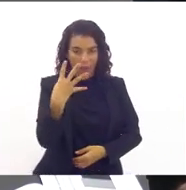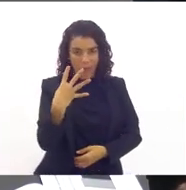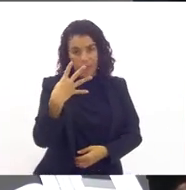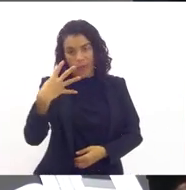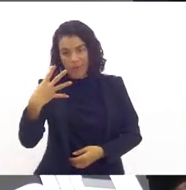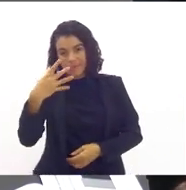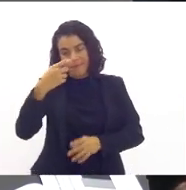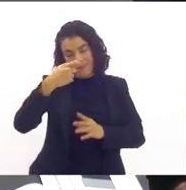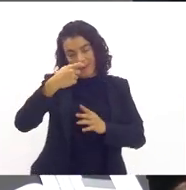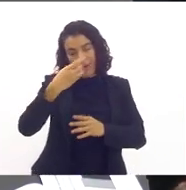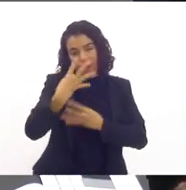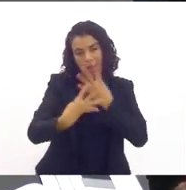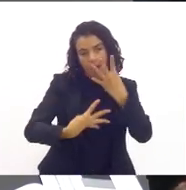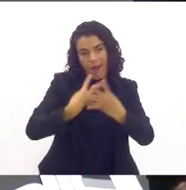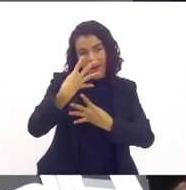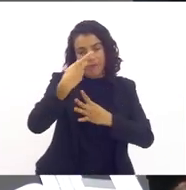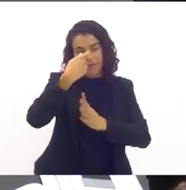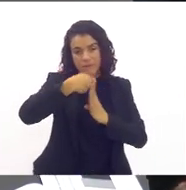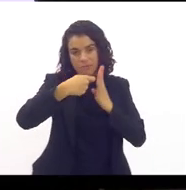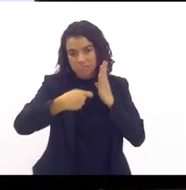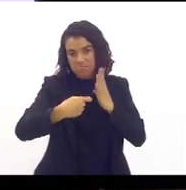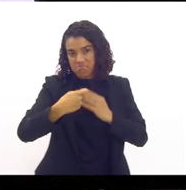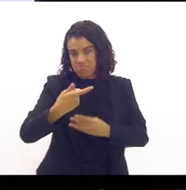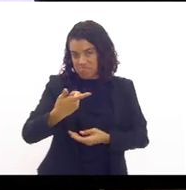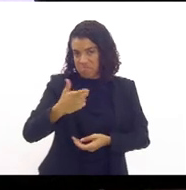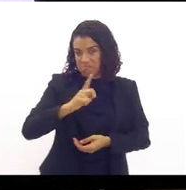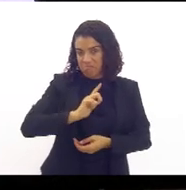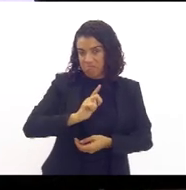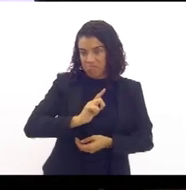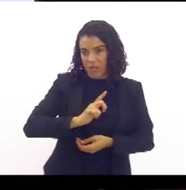do ponto de vista de expectativa de vocês internamente,